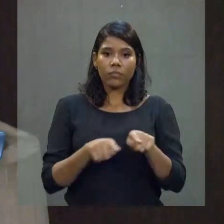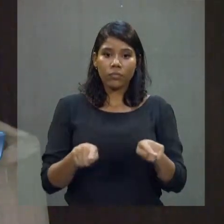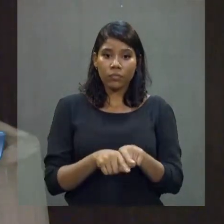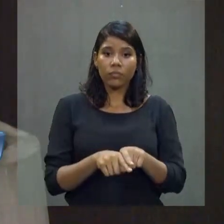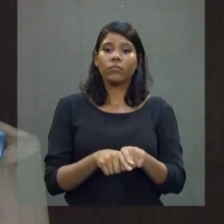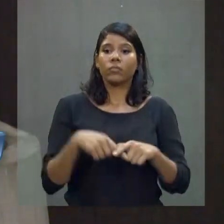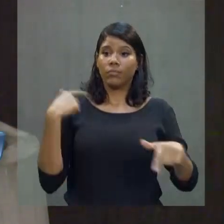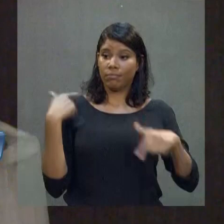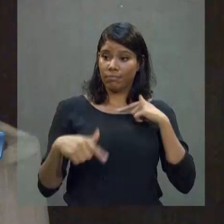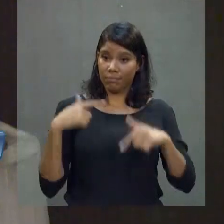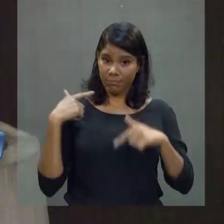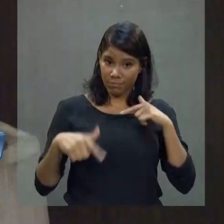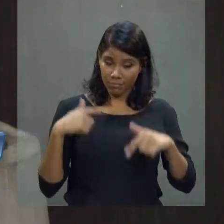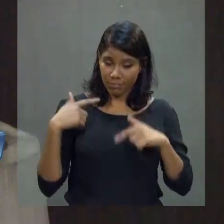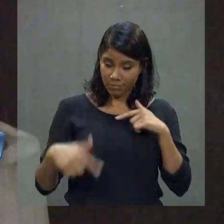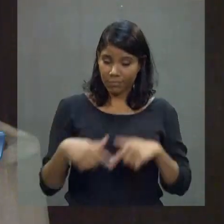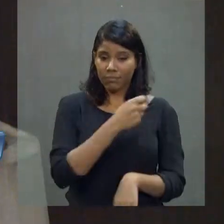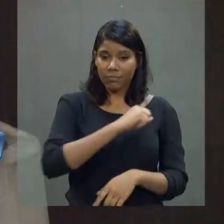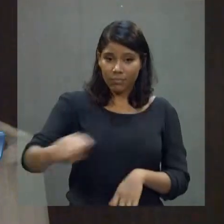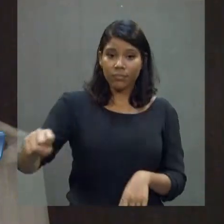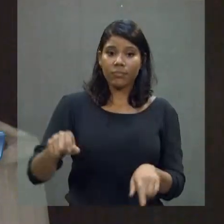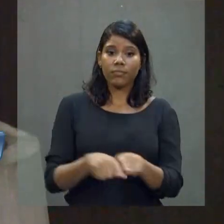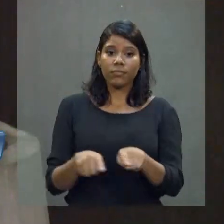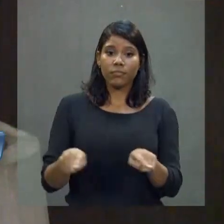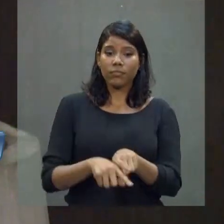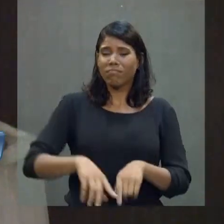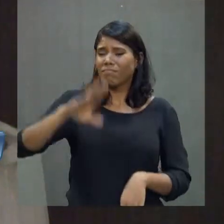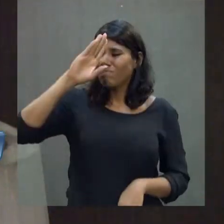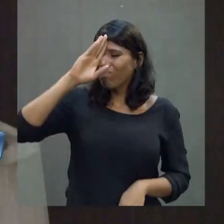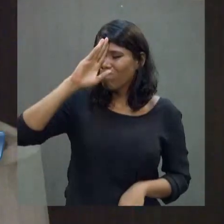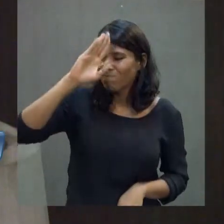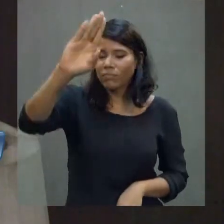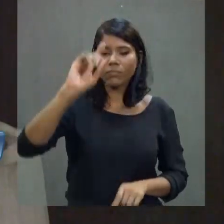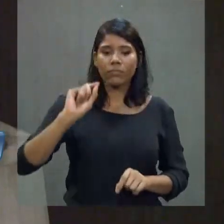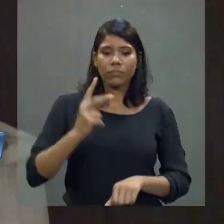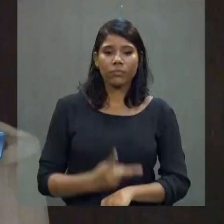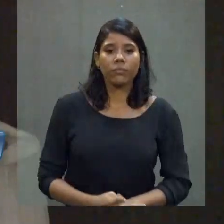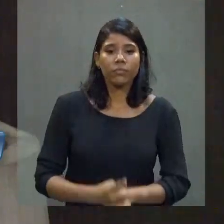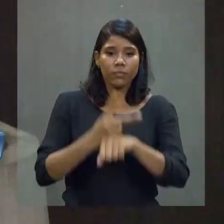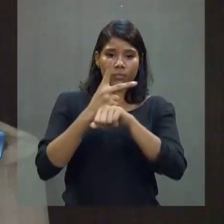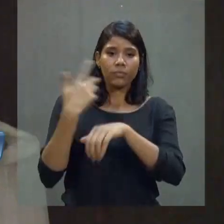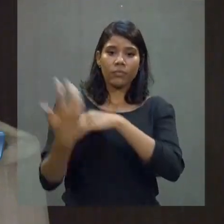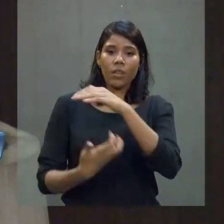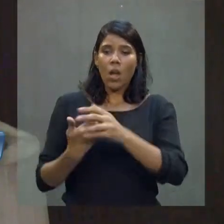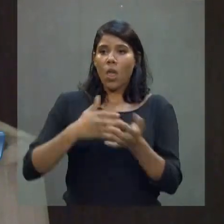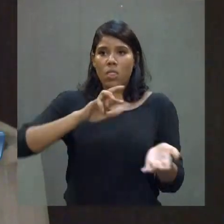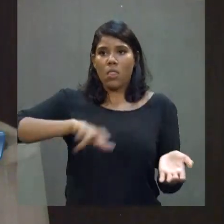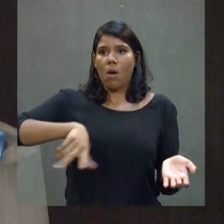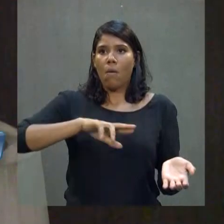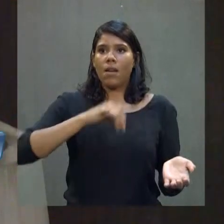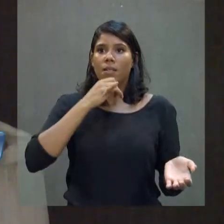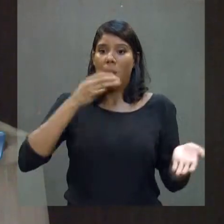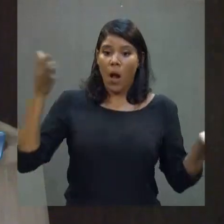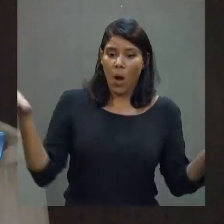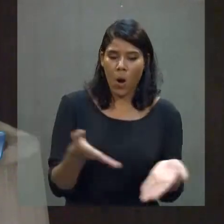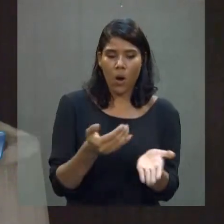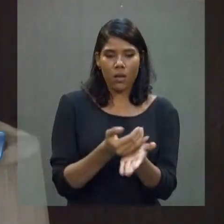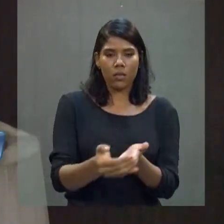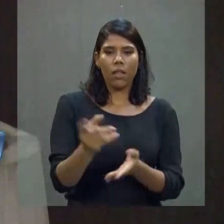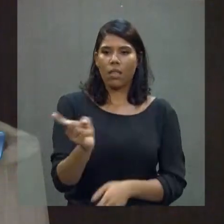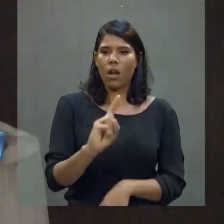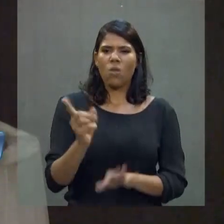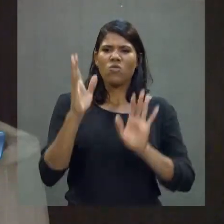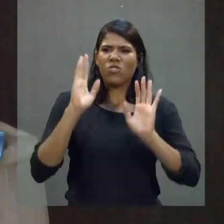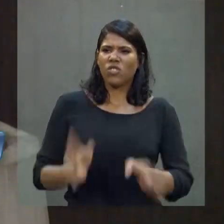empregos, mas pela defesa de um dos maiores patrimônios construídos pelo país. Não é de agora essa privatização, ela começa desde